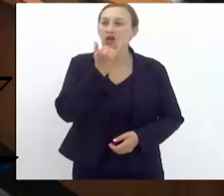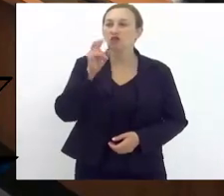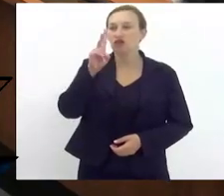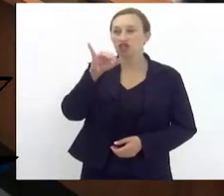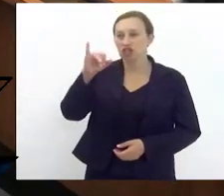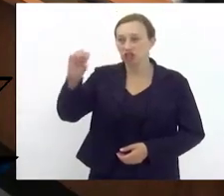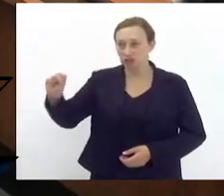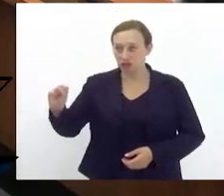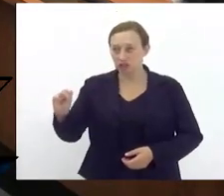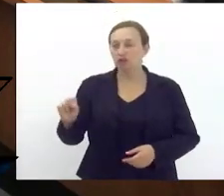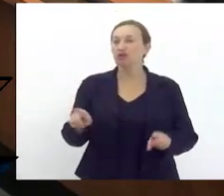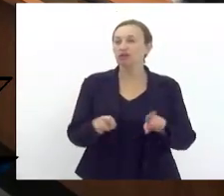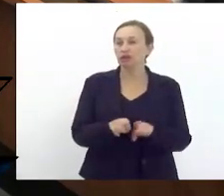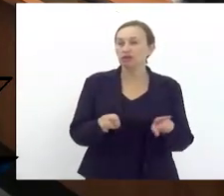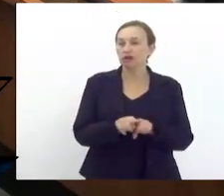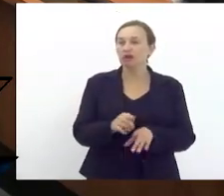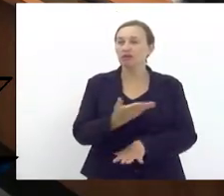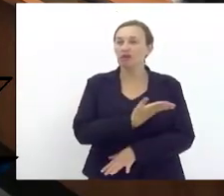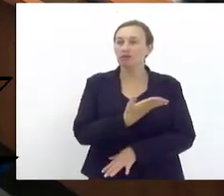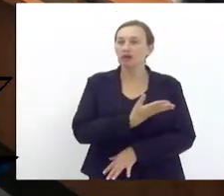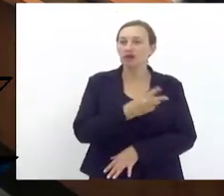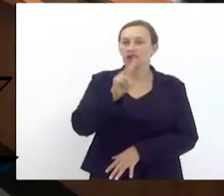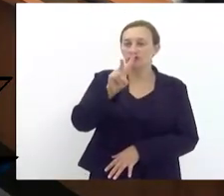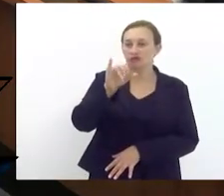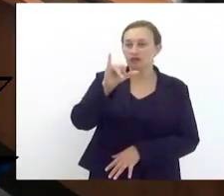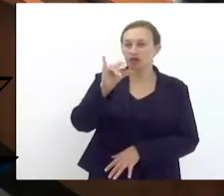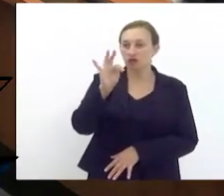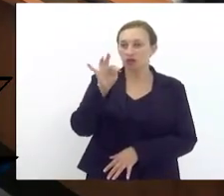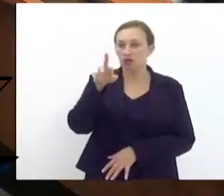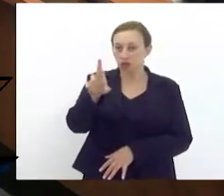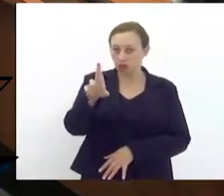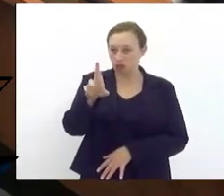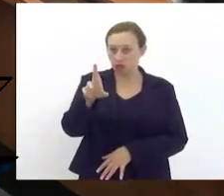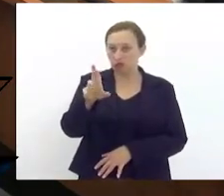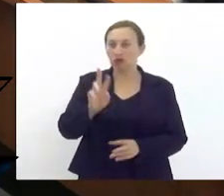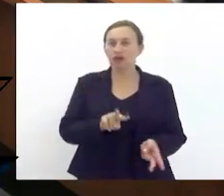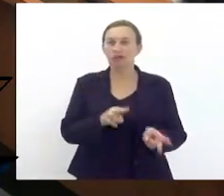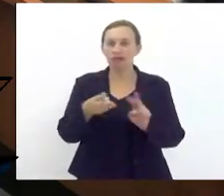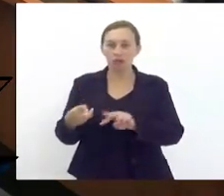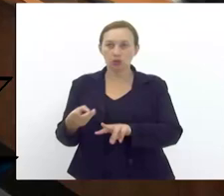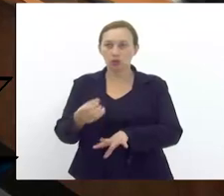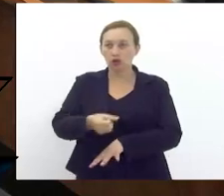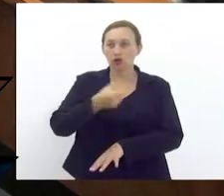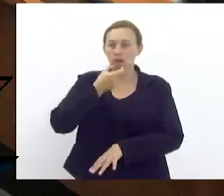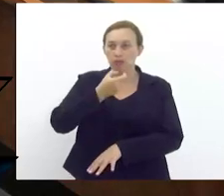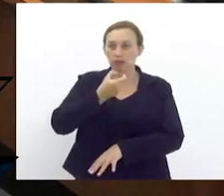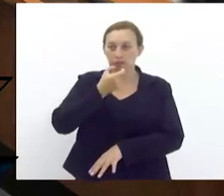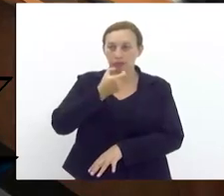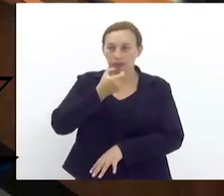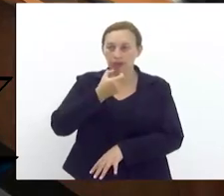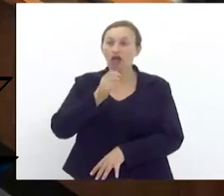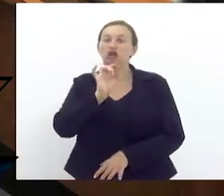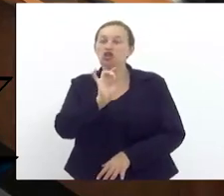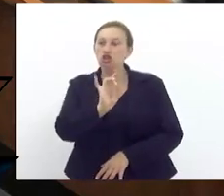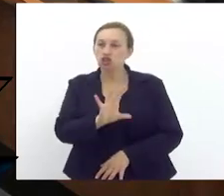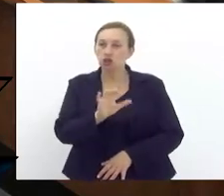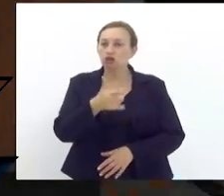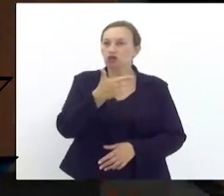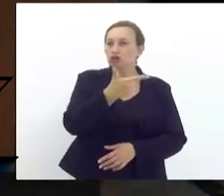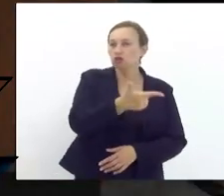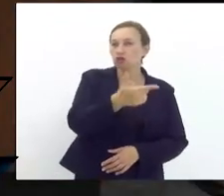companheiro Victor Júnior que fez um belíssimo encaminhamento nesse microfone somente de